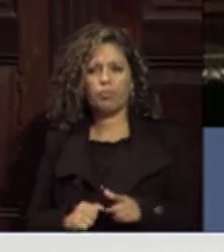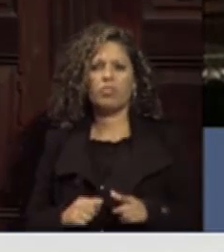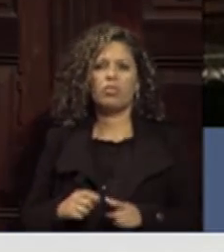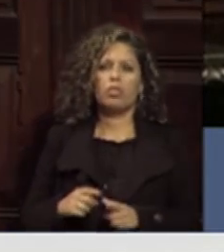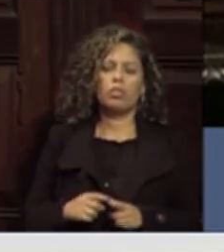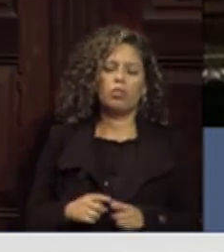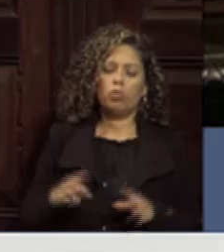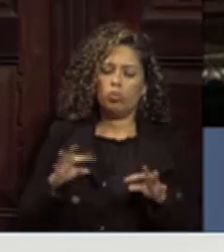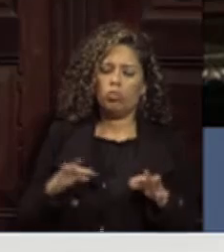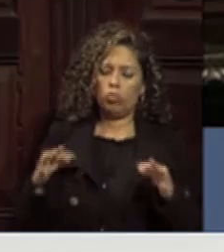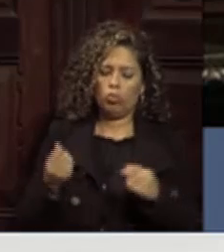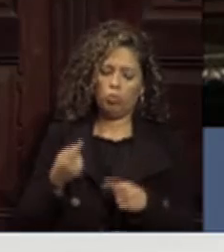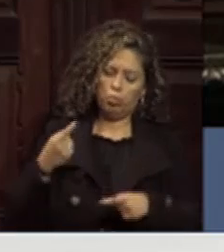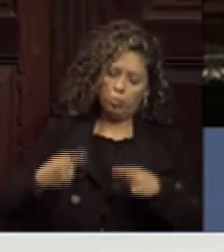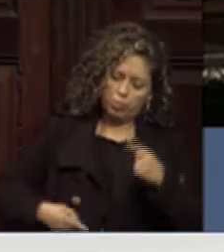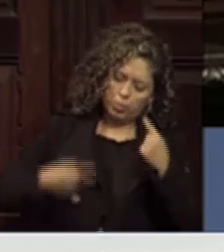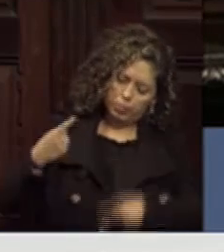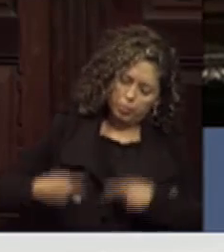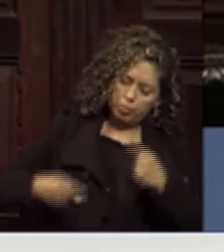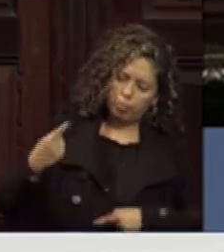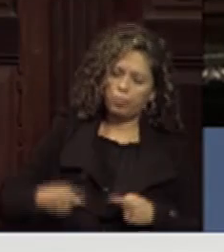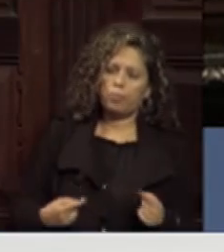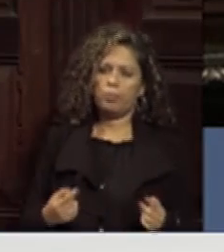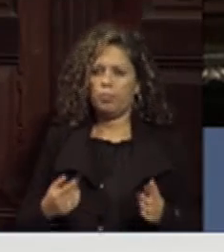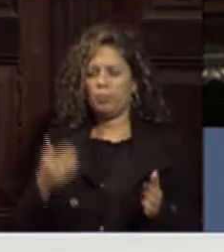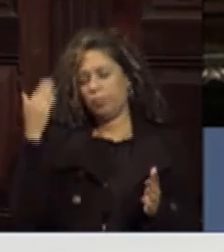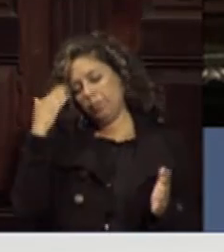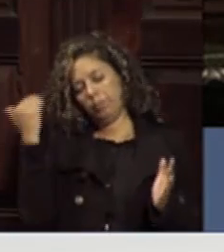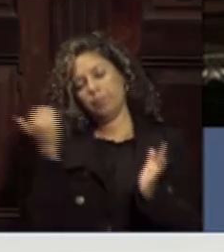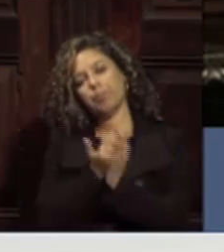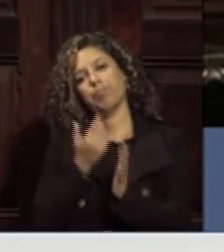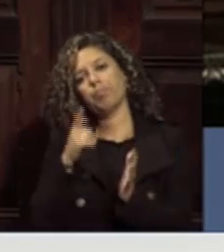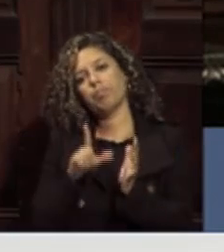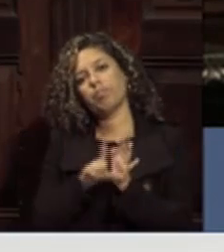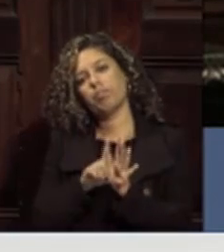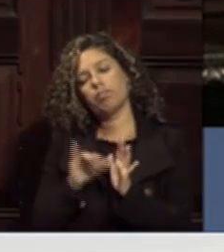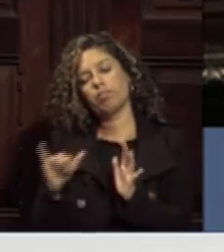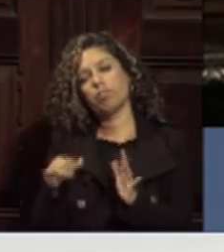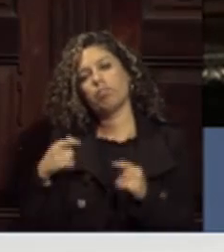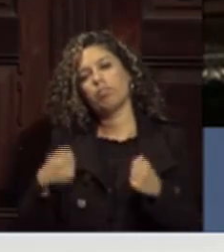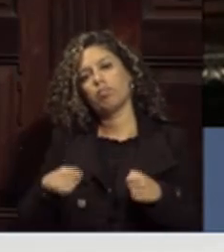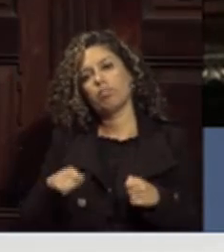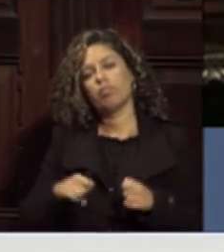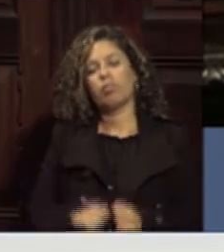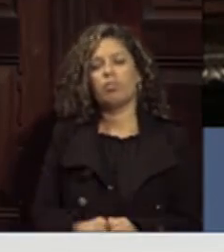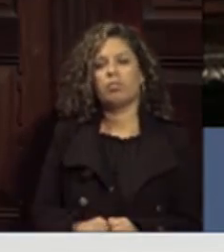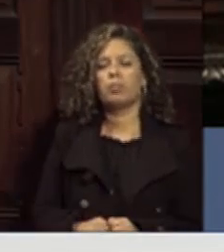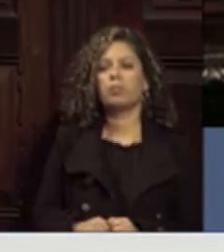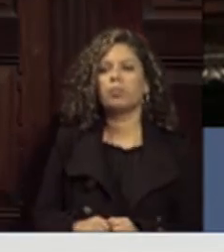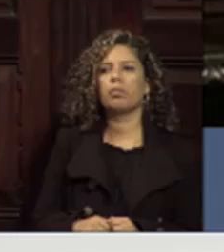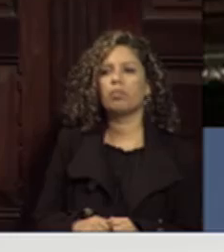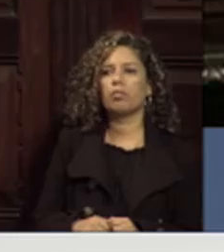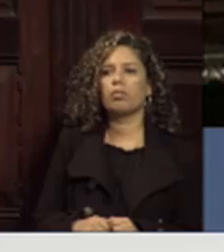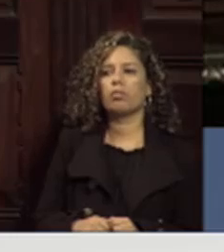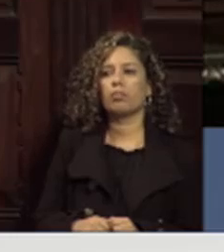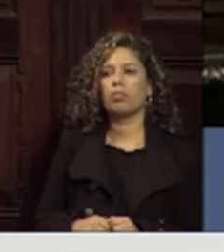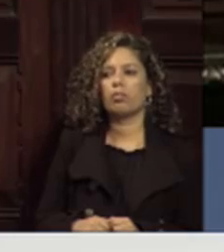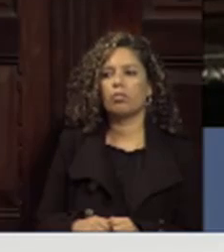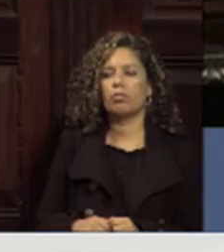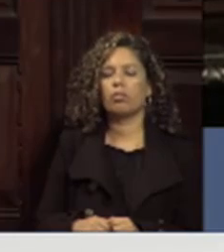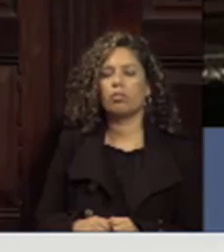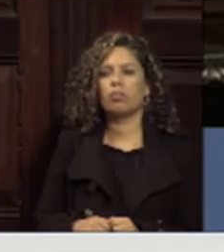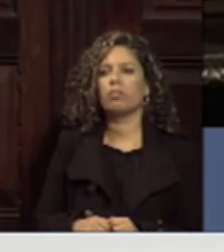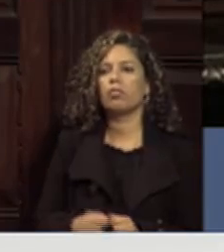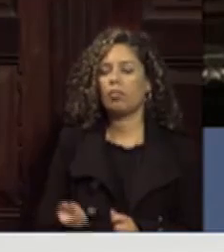Defensoria Pública para garantir os direitos do cidadão, chamar o Tribunal de Contas, que tem um papel estratégico,